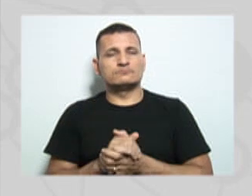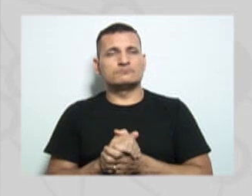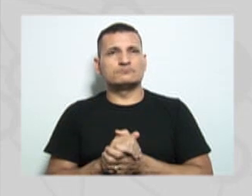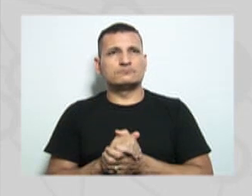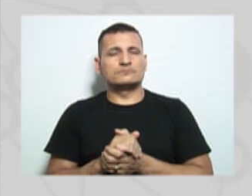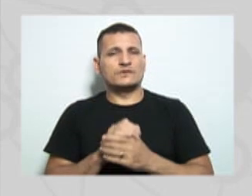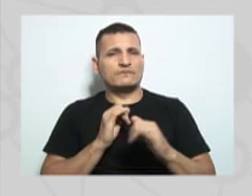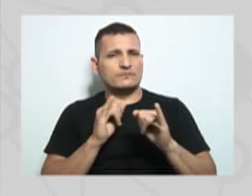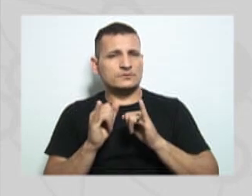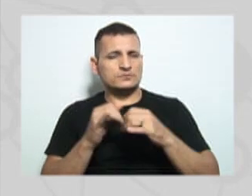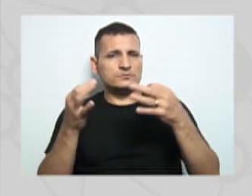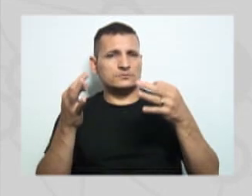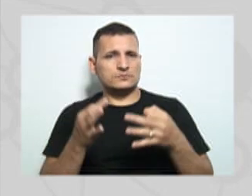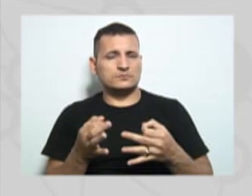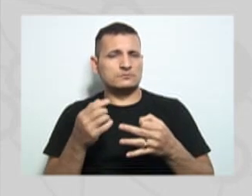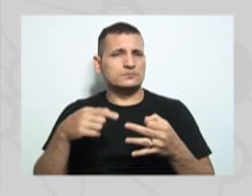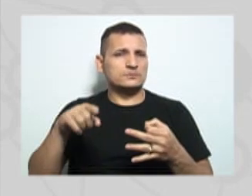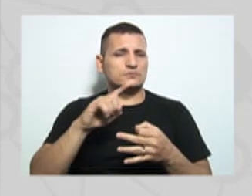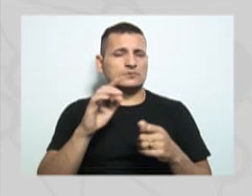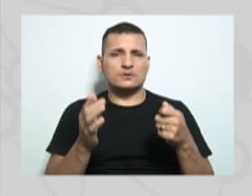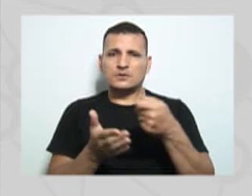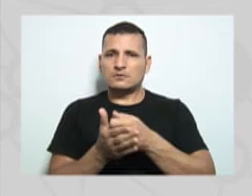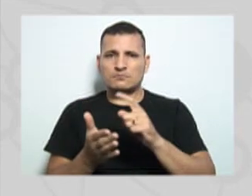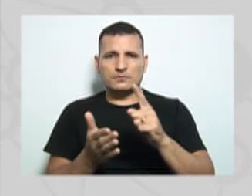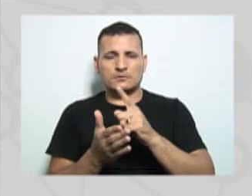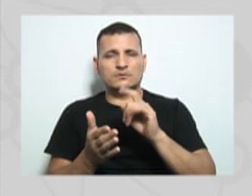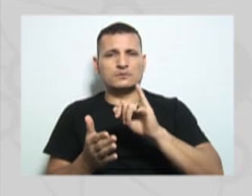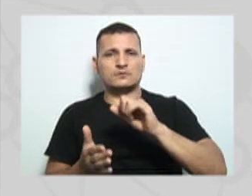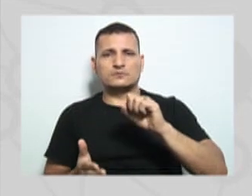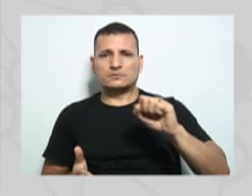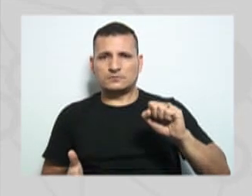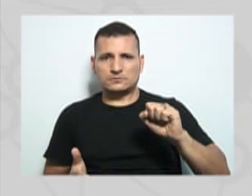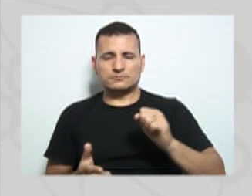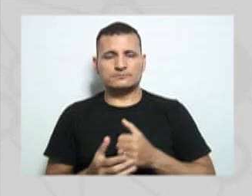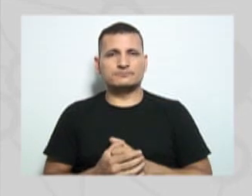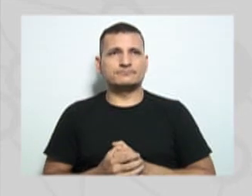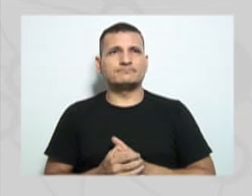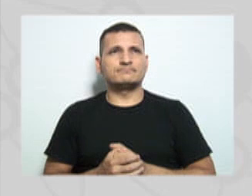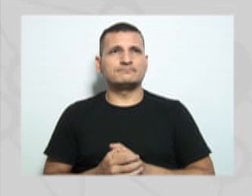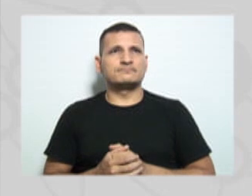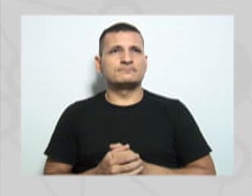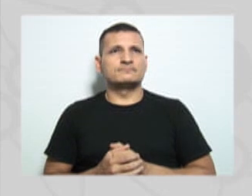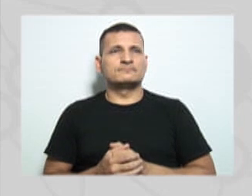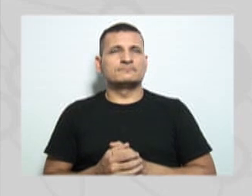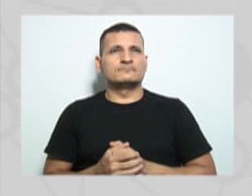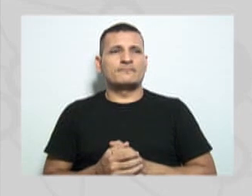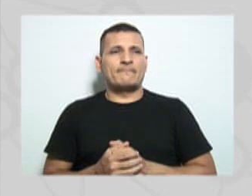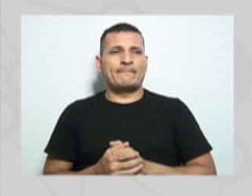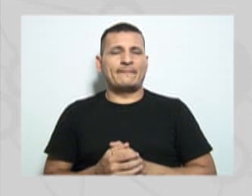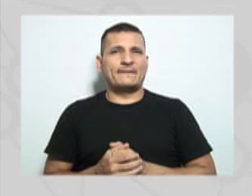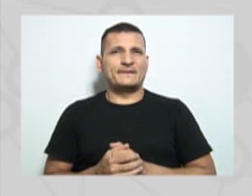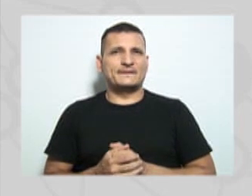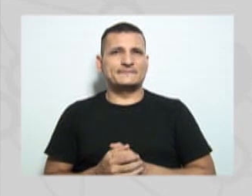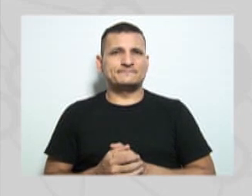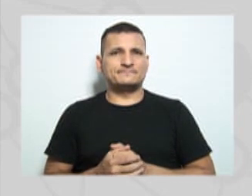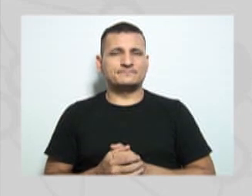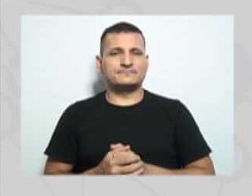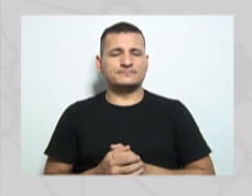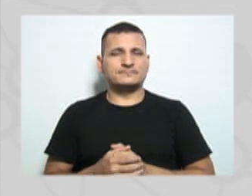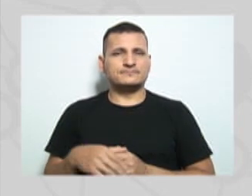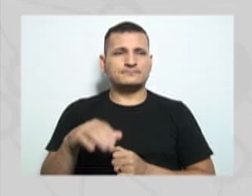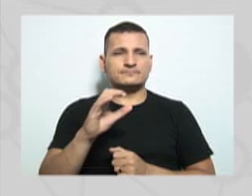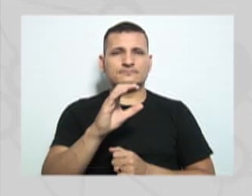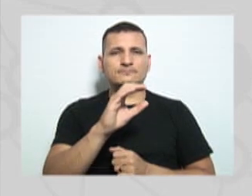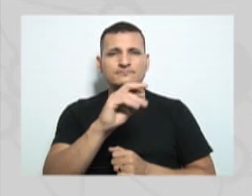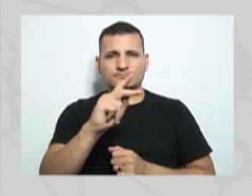corretas para que vocês não vão pagar o ISS sobre o ato cooperativo. Isso mesmo. As operações realizadas pela